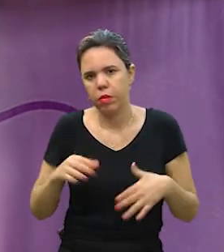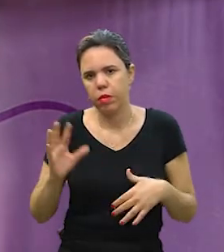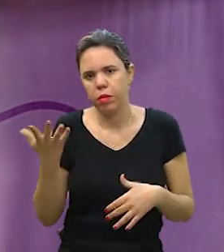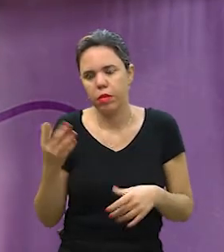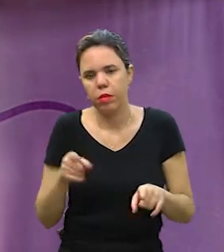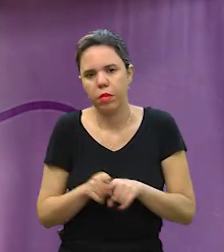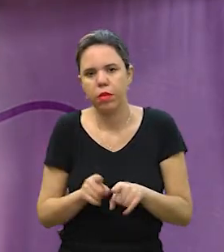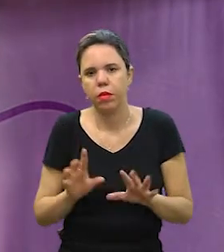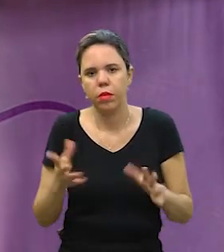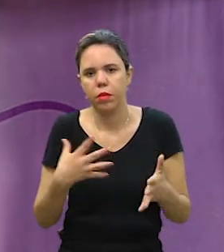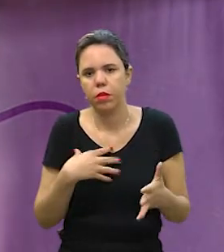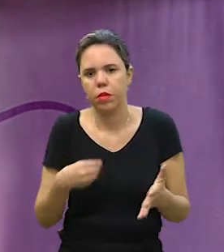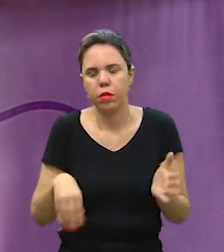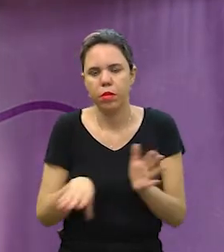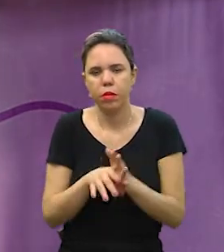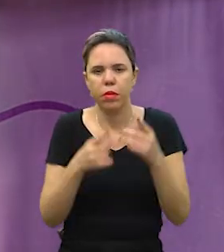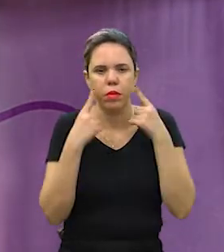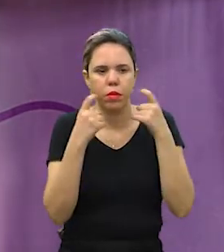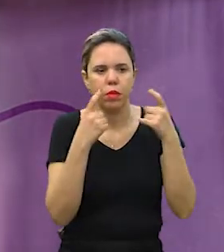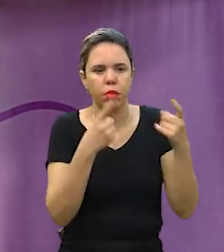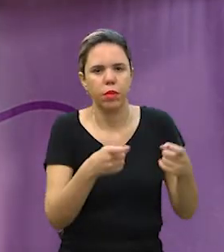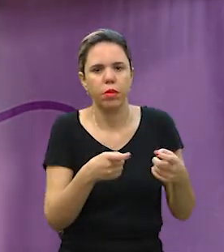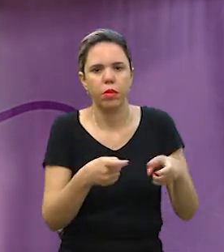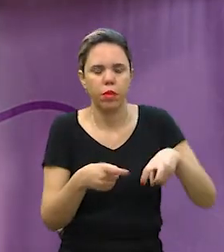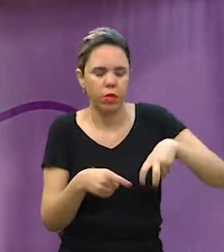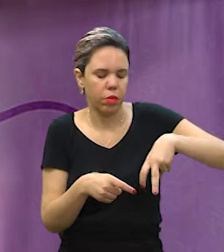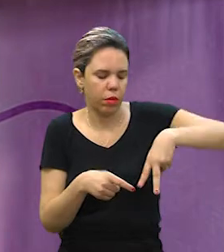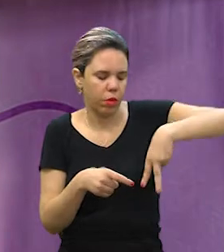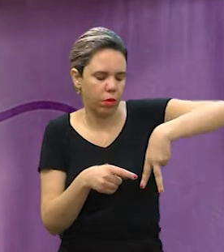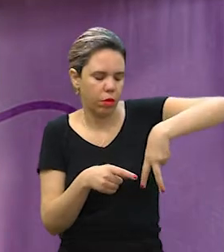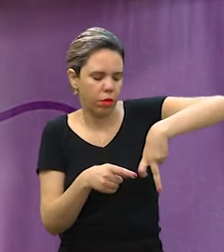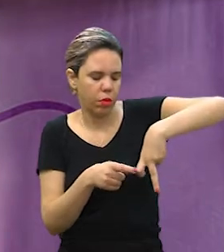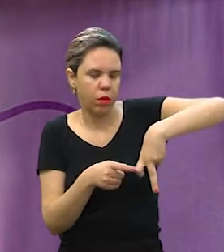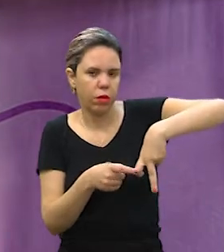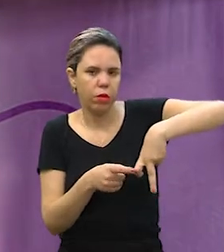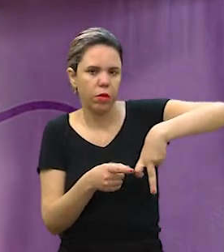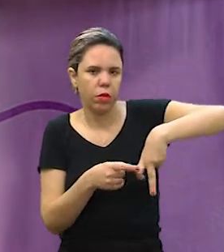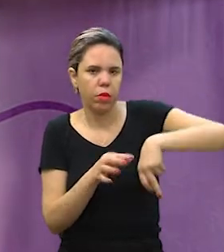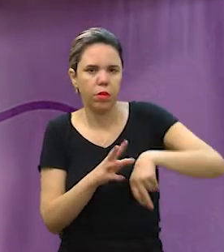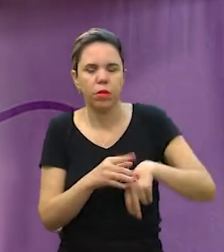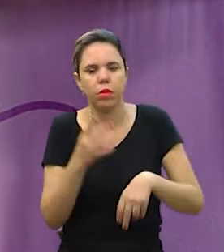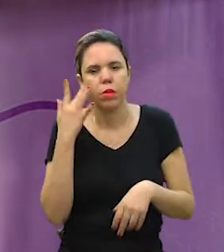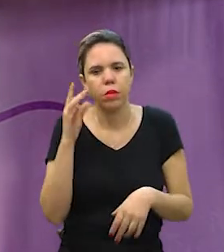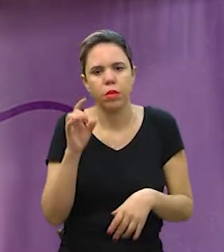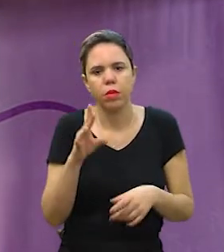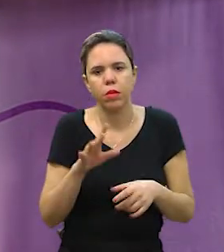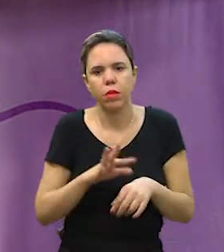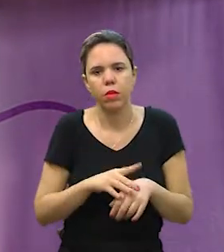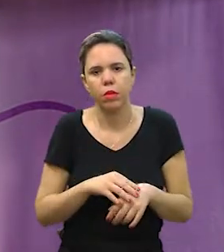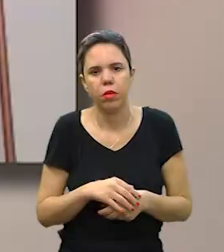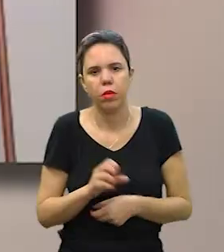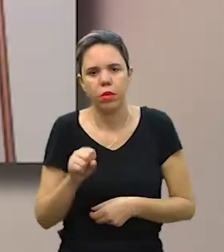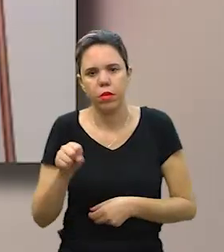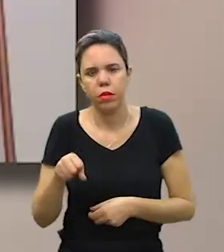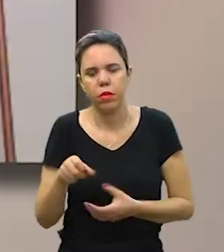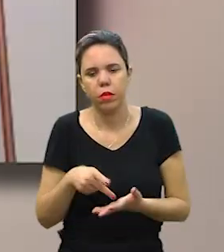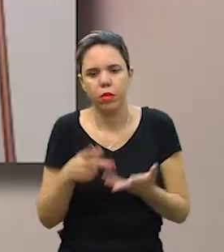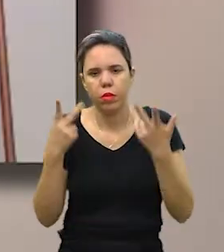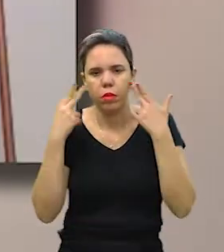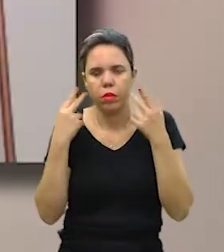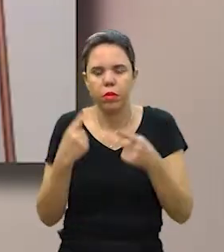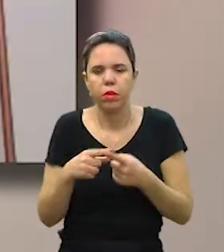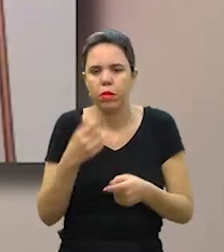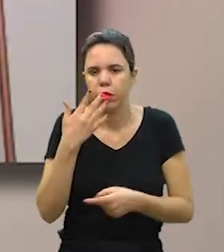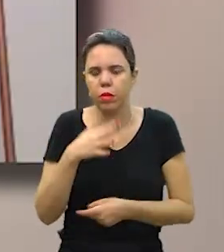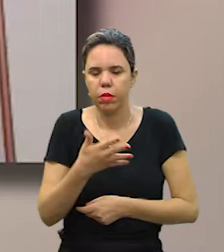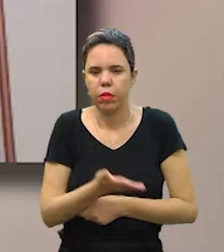acontece também. De repente o filho chega chorando, com o joelho sangrando. Calma, é só um ralado. Sim, é muito comum porque